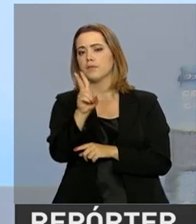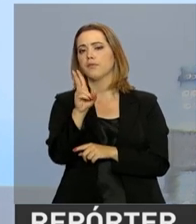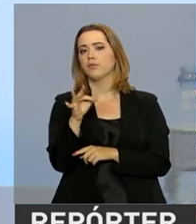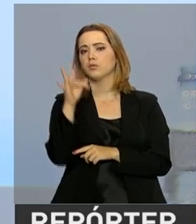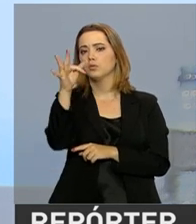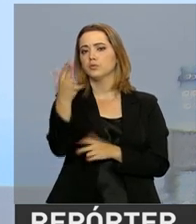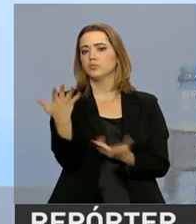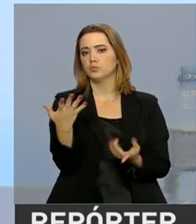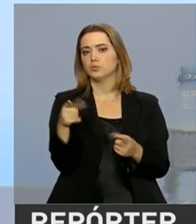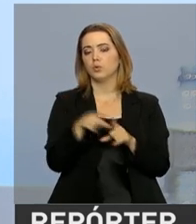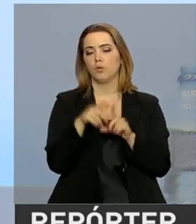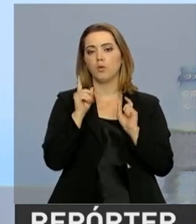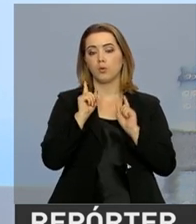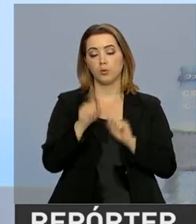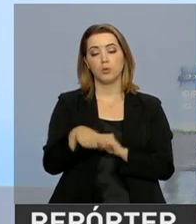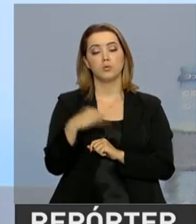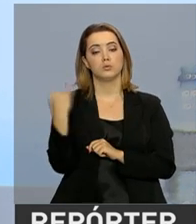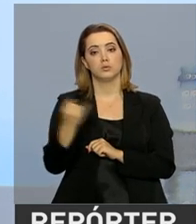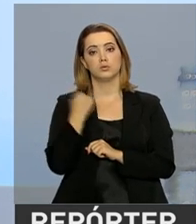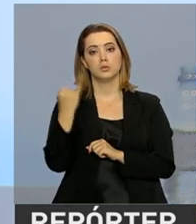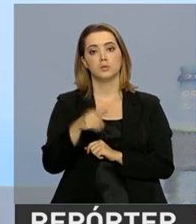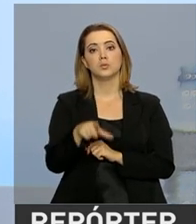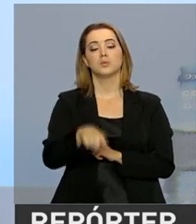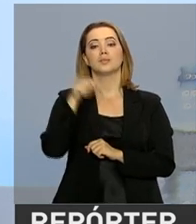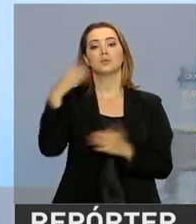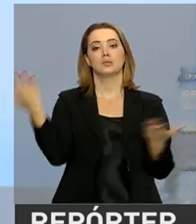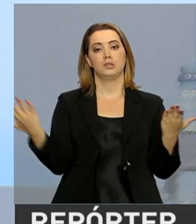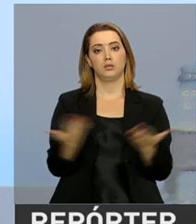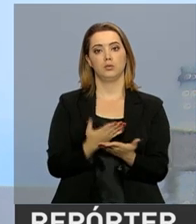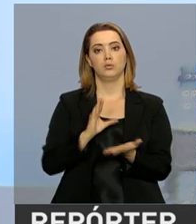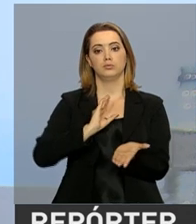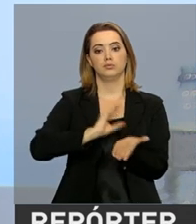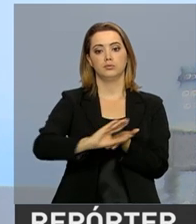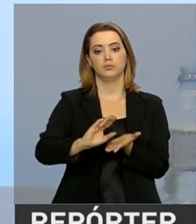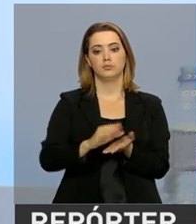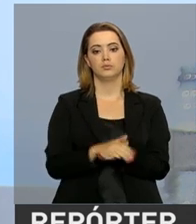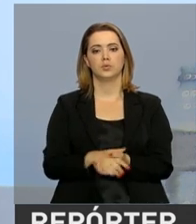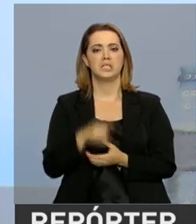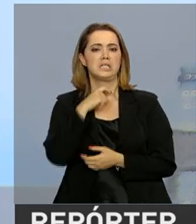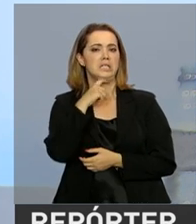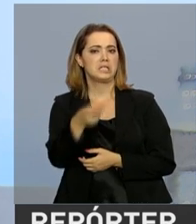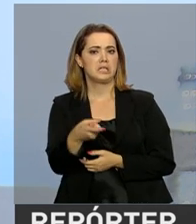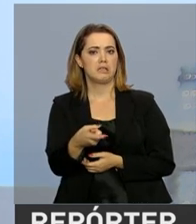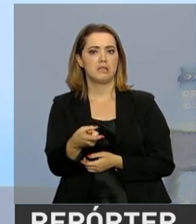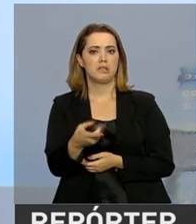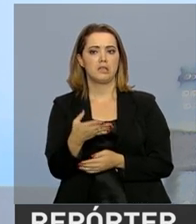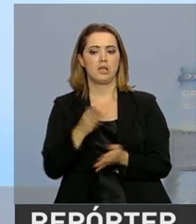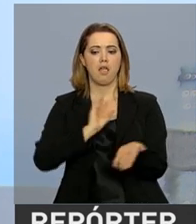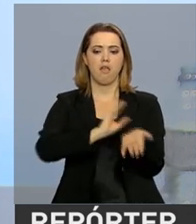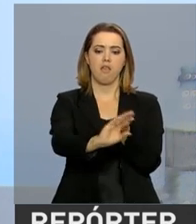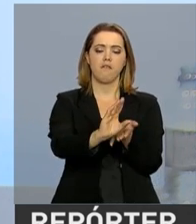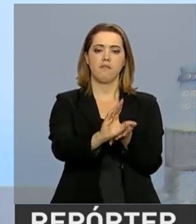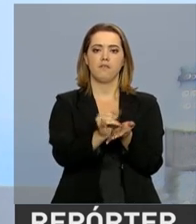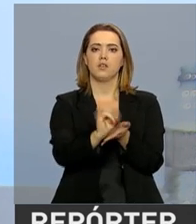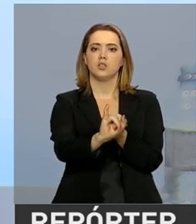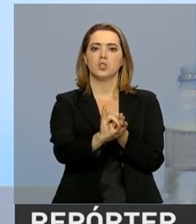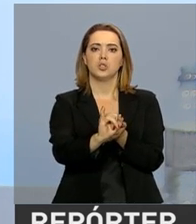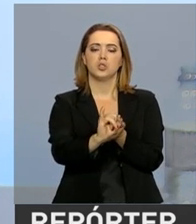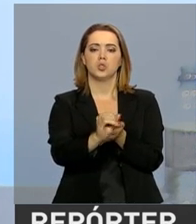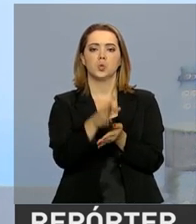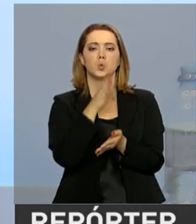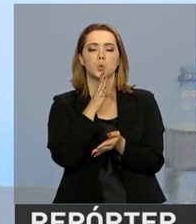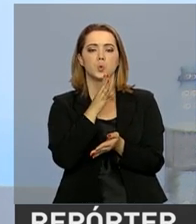a tomada de decisão de investir ninguém investe sem que haja